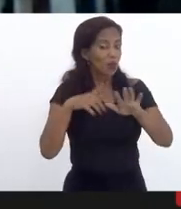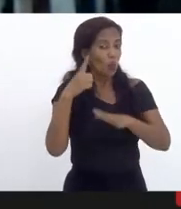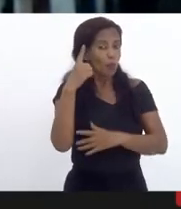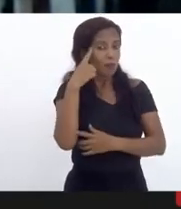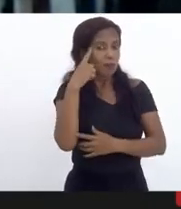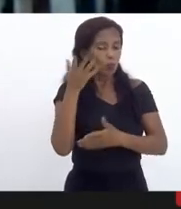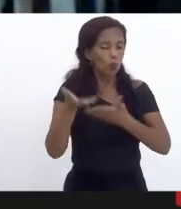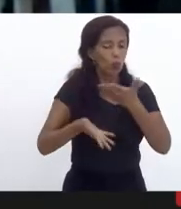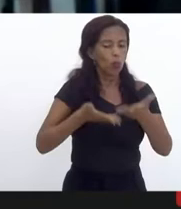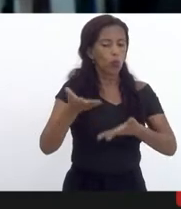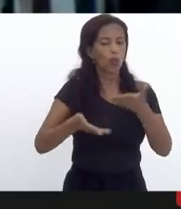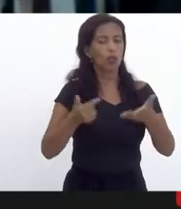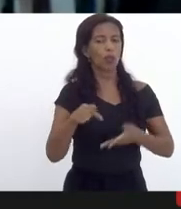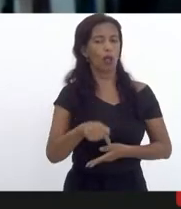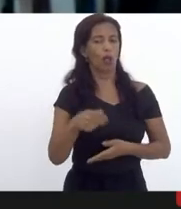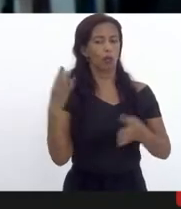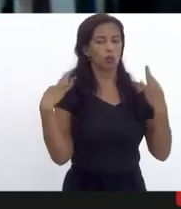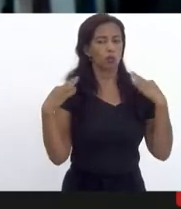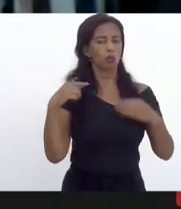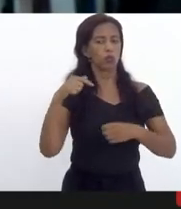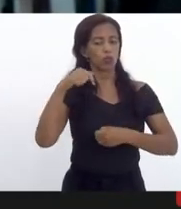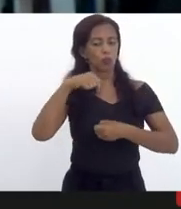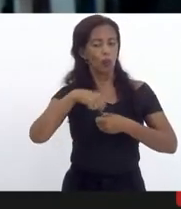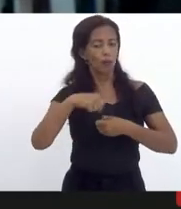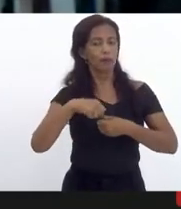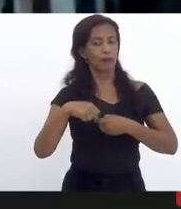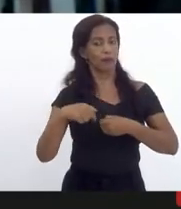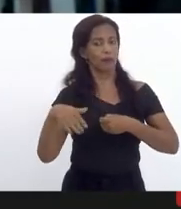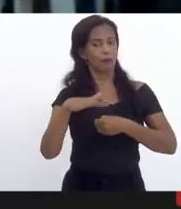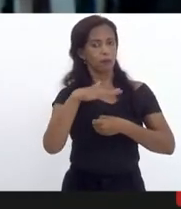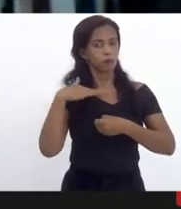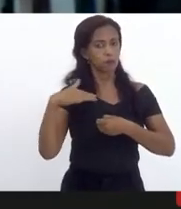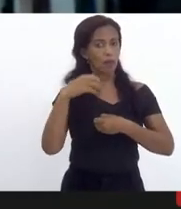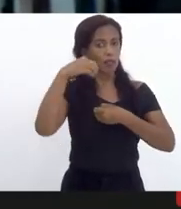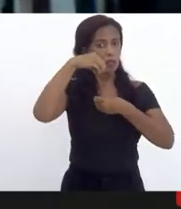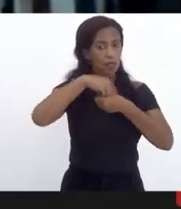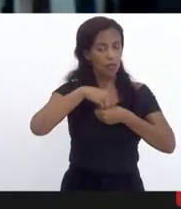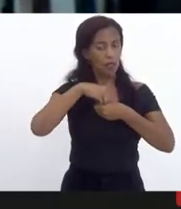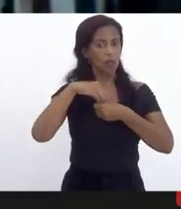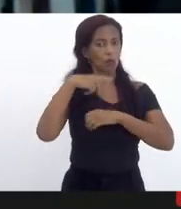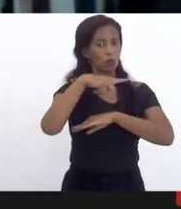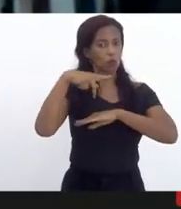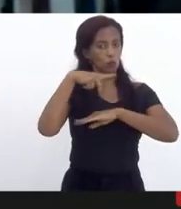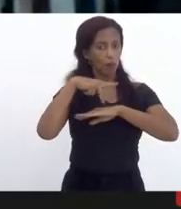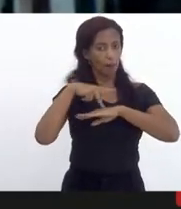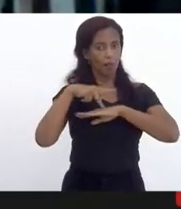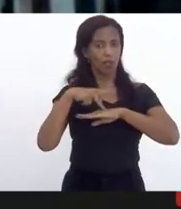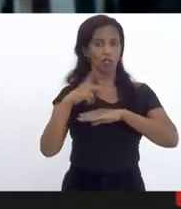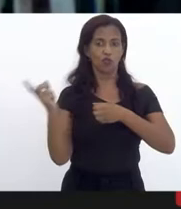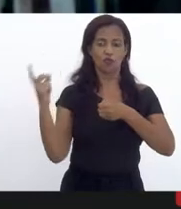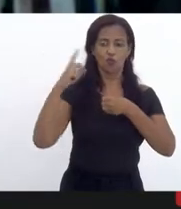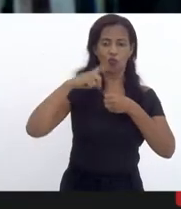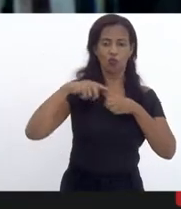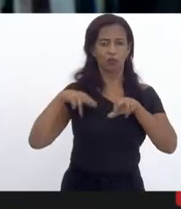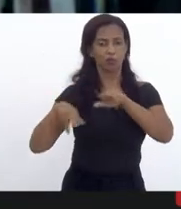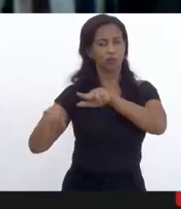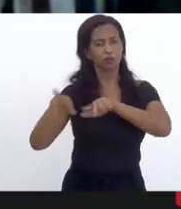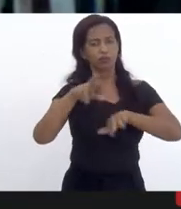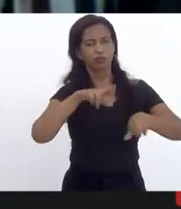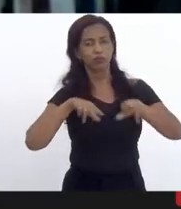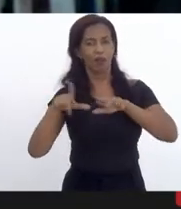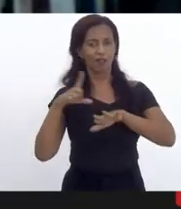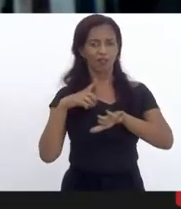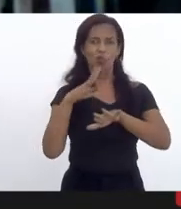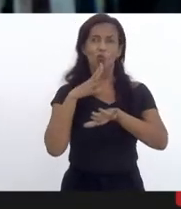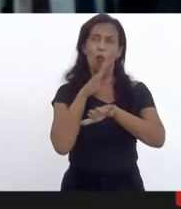muito do nosso turismo doméstico, o brasileiro voltando a viajar dentro do país, voltando a circular. A gente já tem